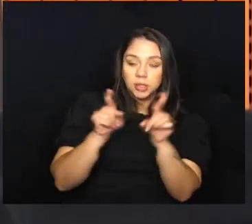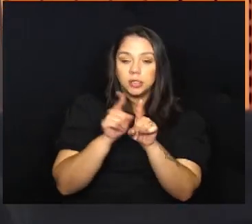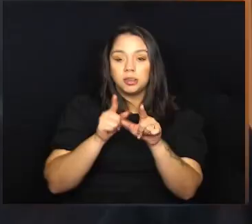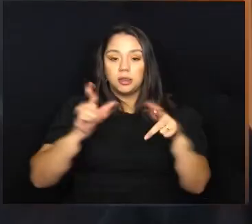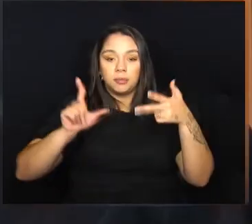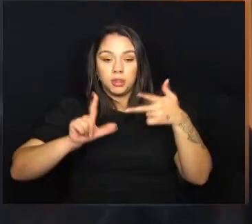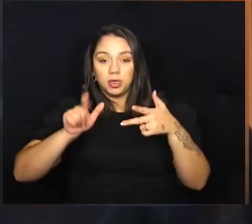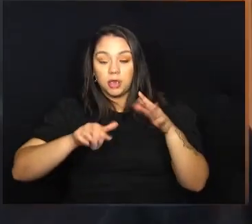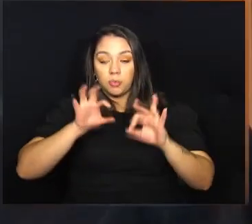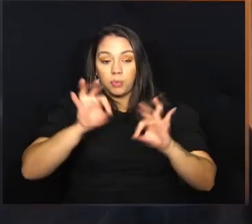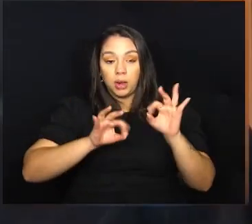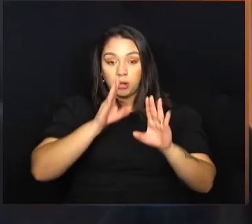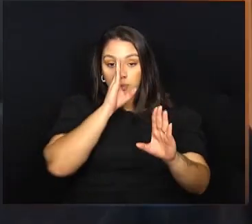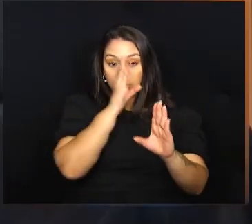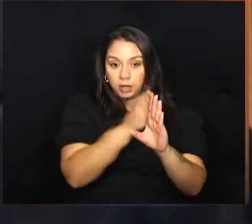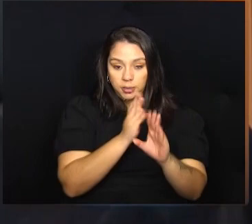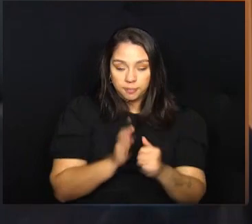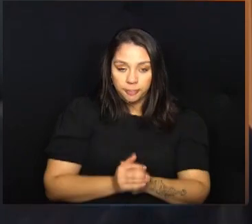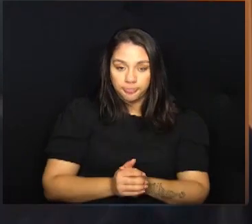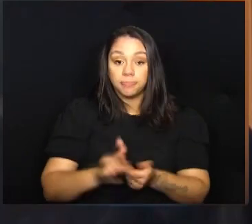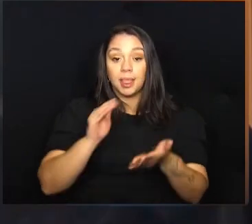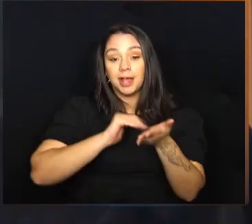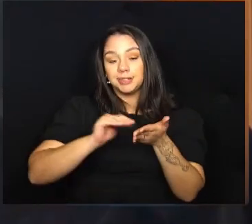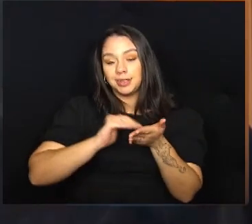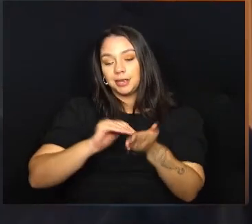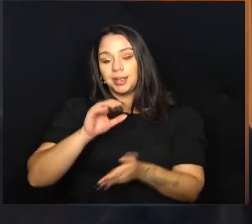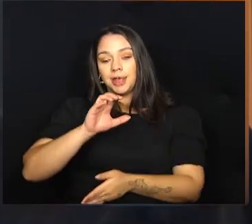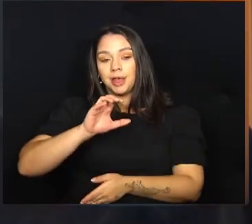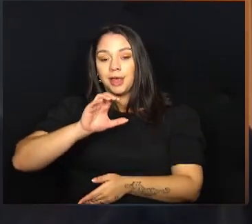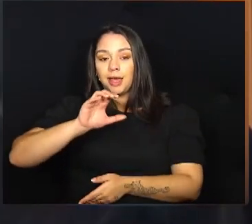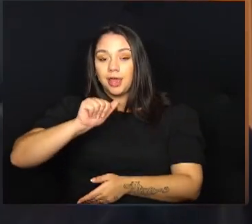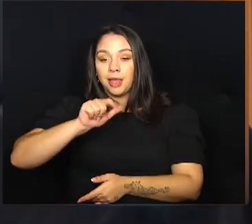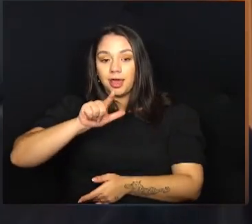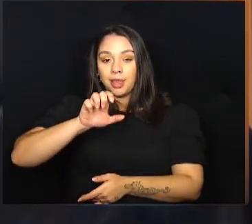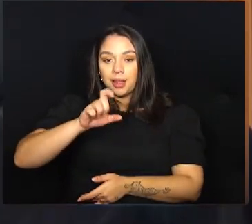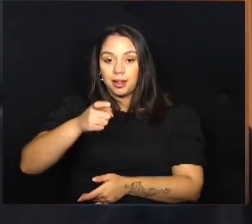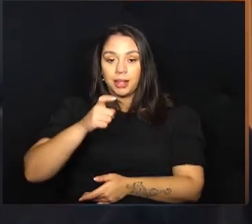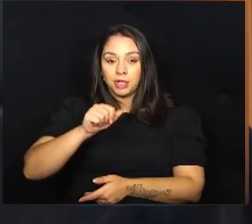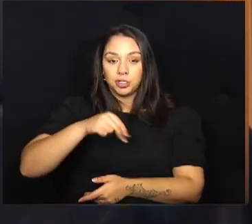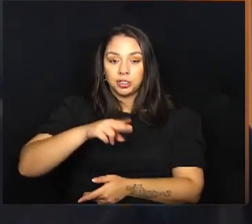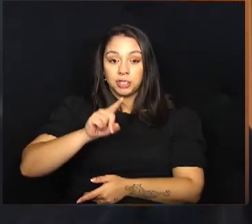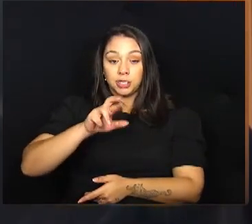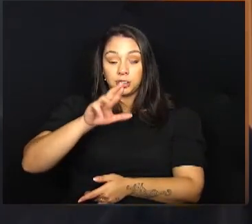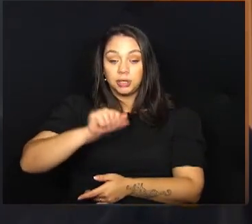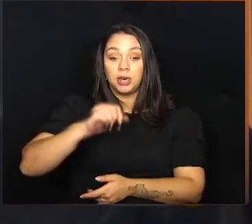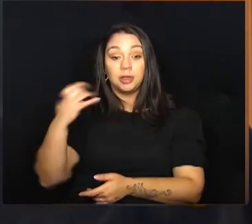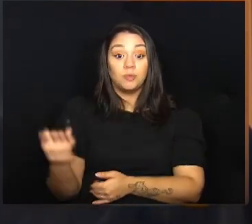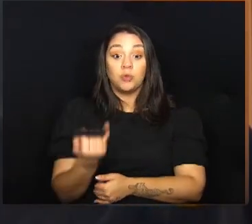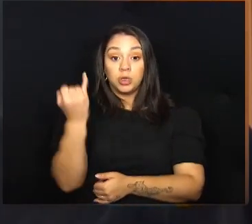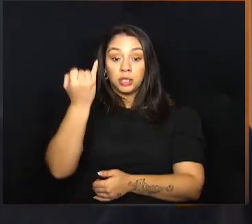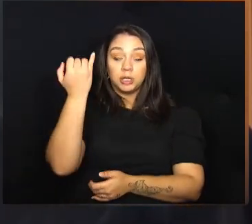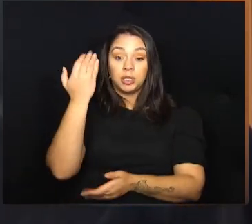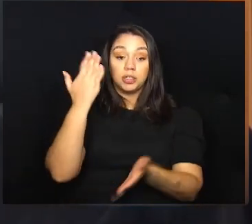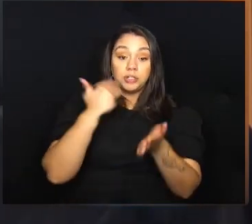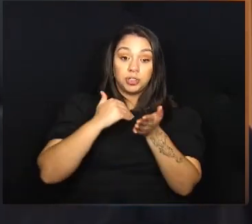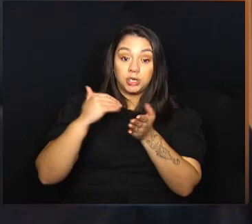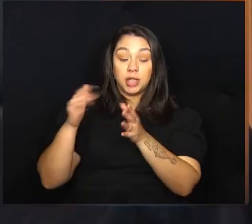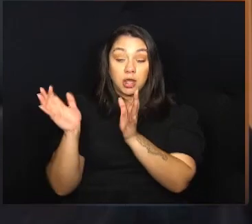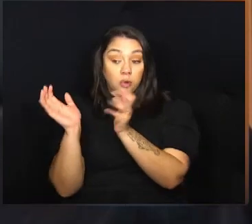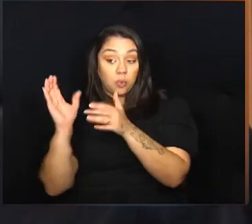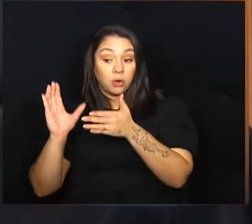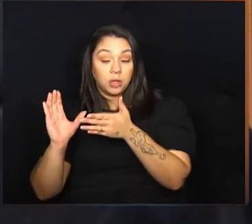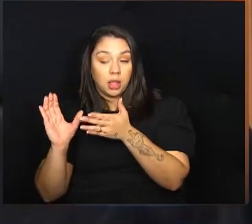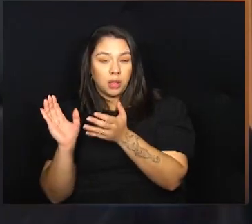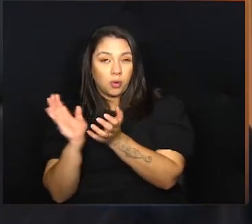guia, assim. A secretária Alexandra ressaltou a importância da comissão cobrar as ações da pasta.